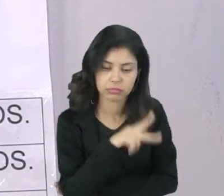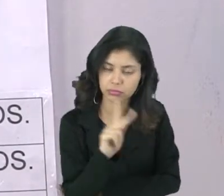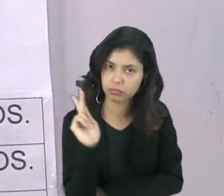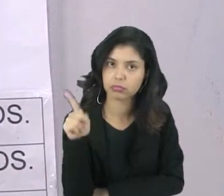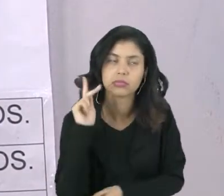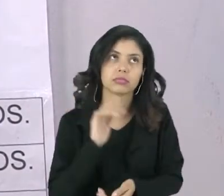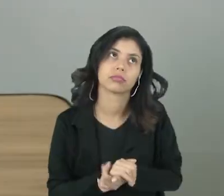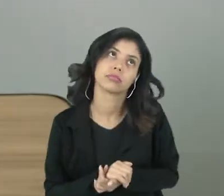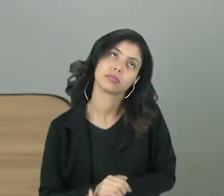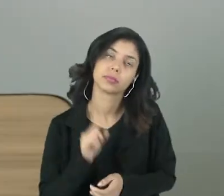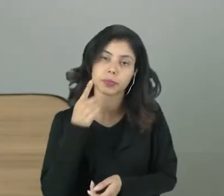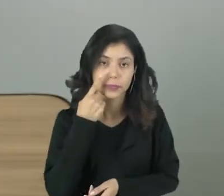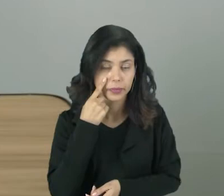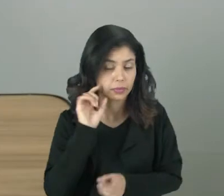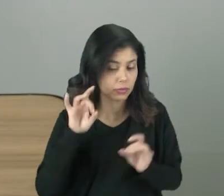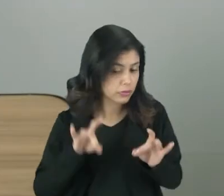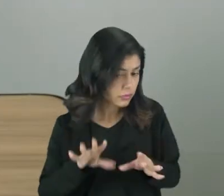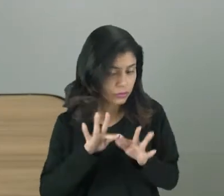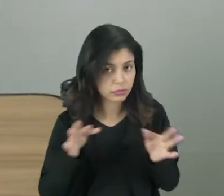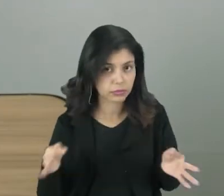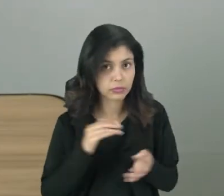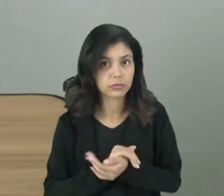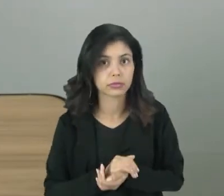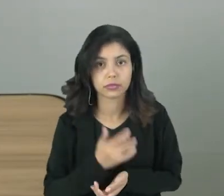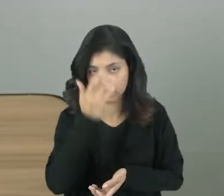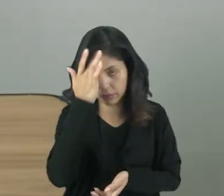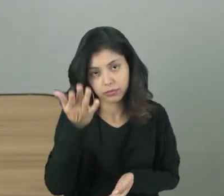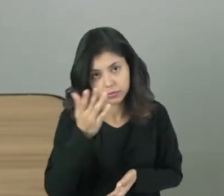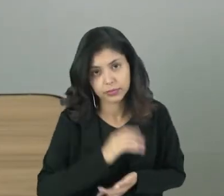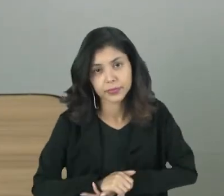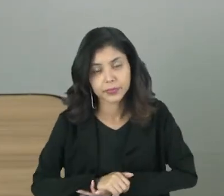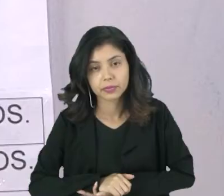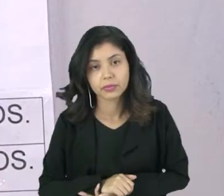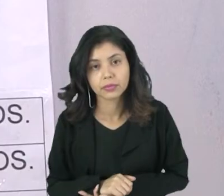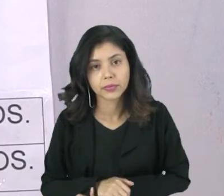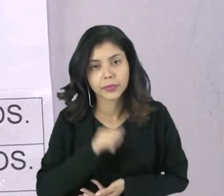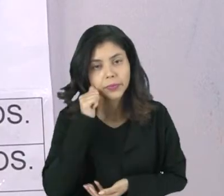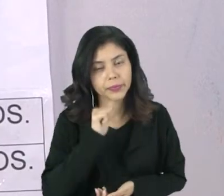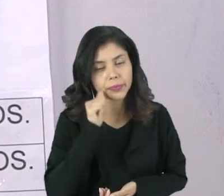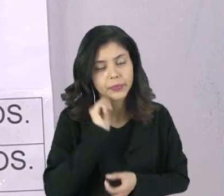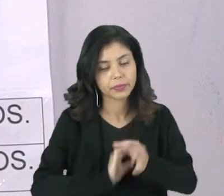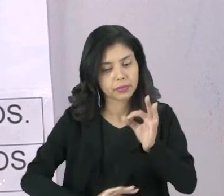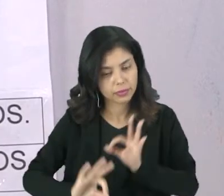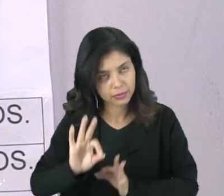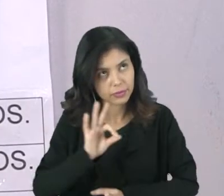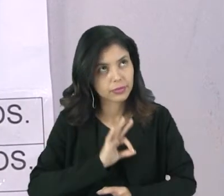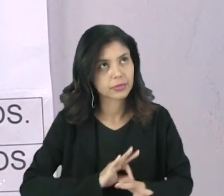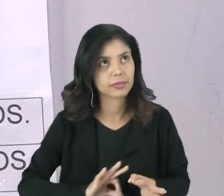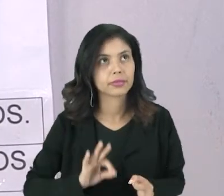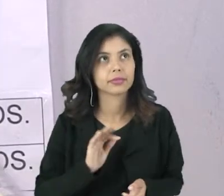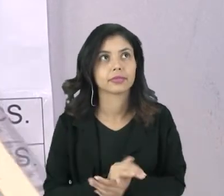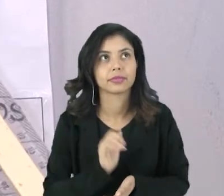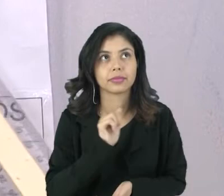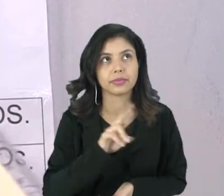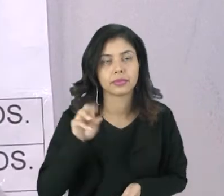professora então vamos parar a última frase Agora ficou fácil não é a menina está